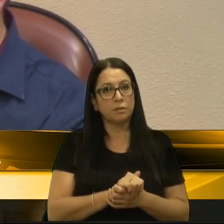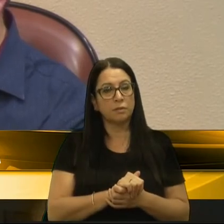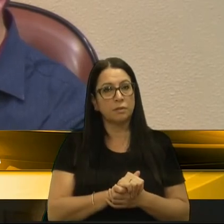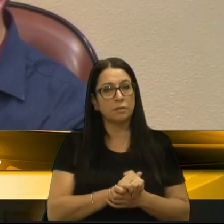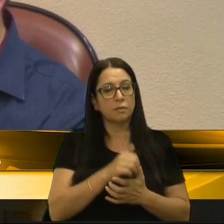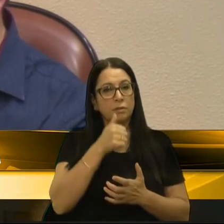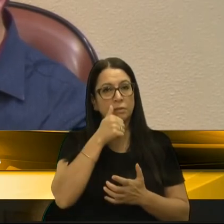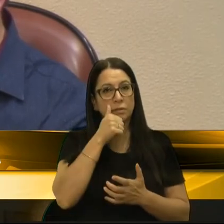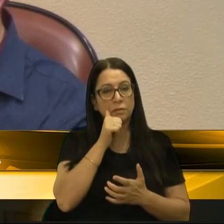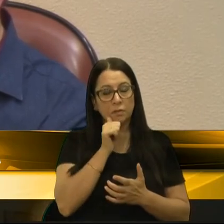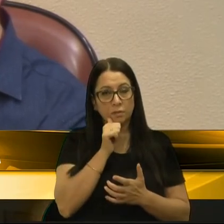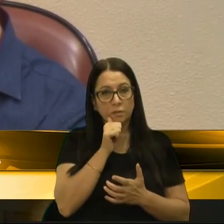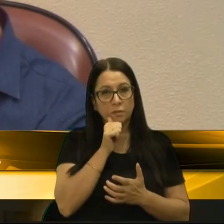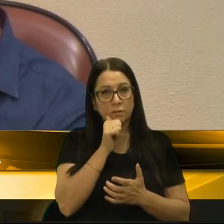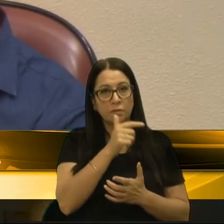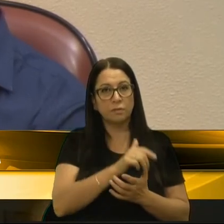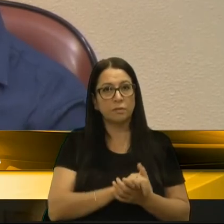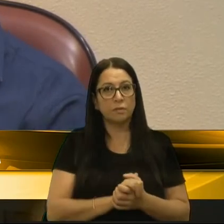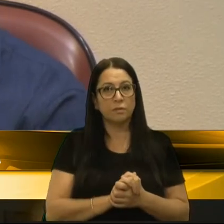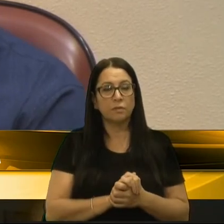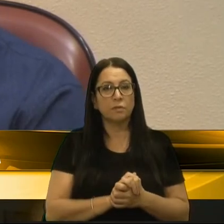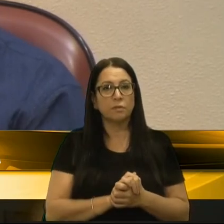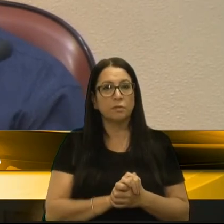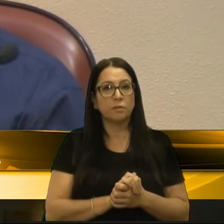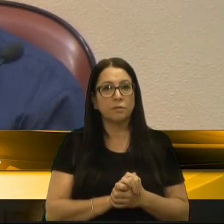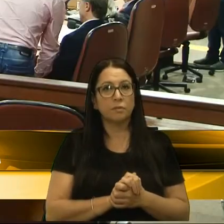Vereadora Paula Iores, com a palavra.